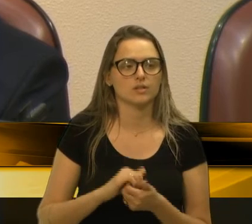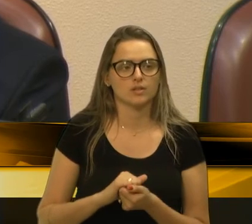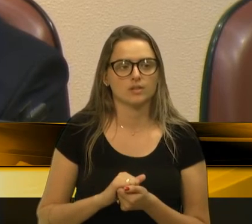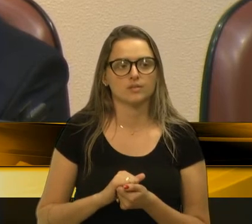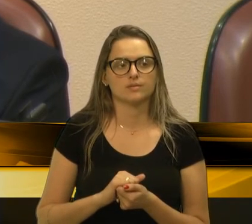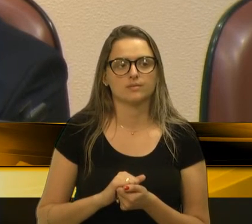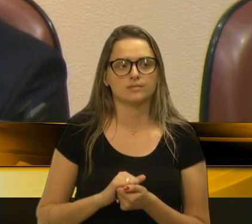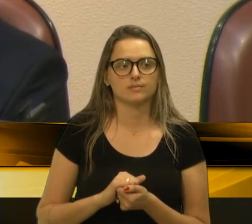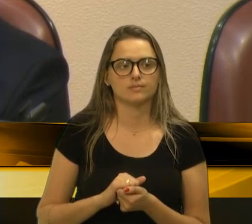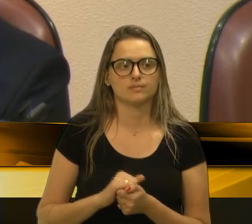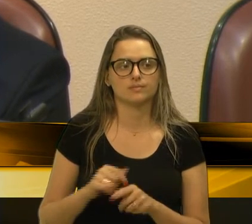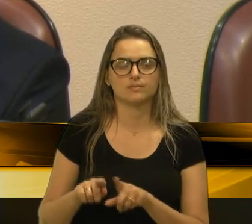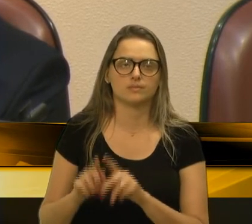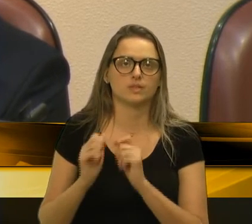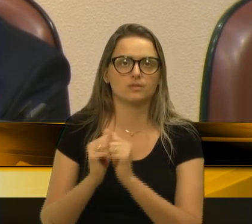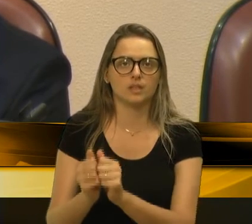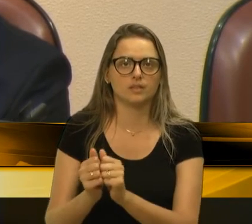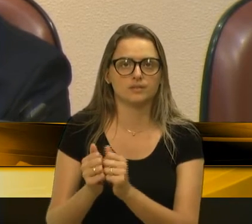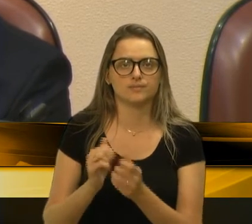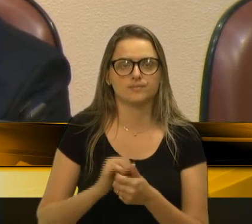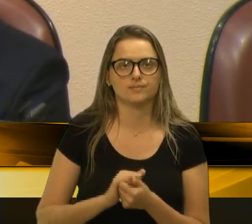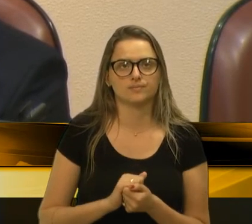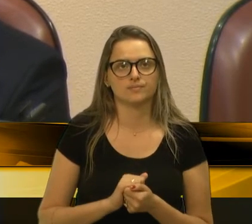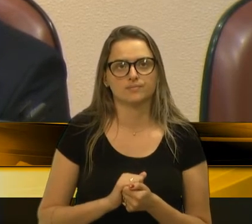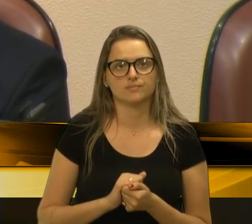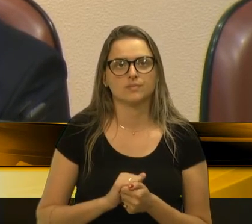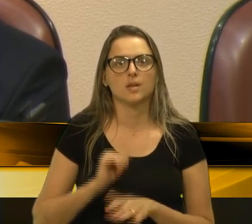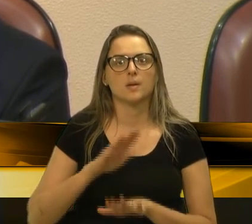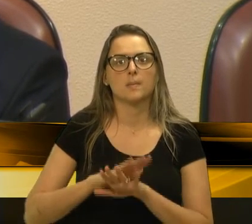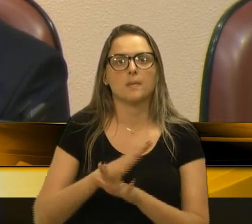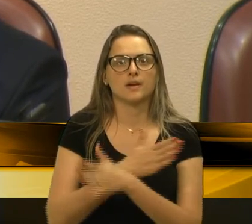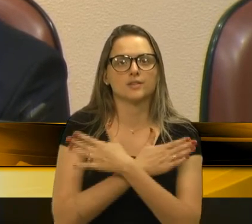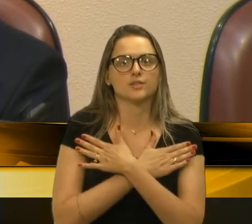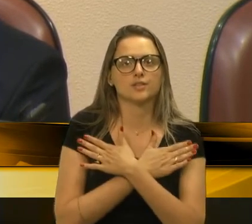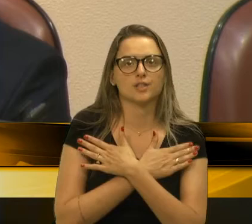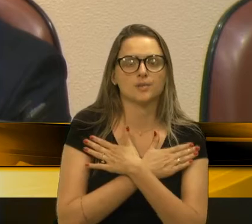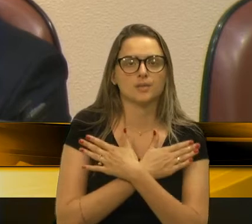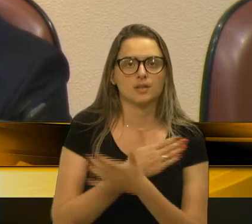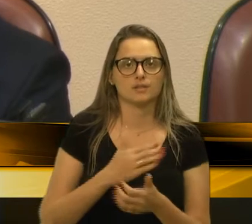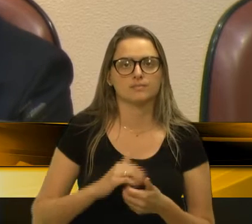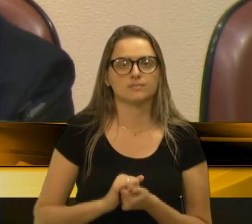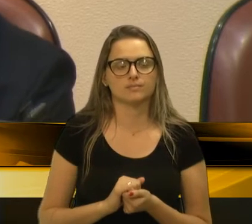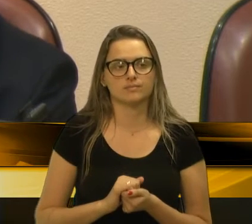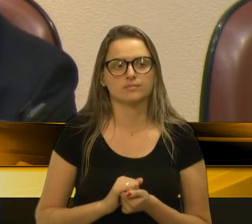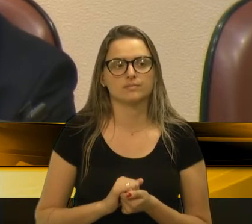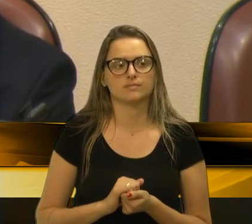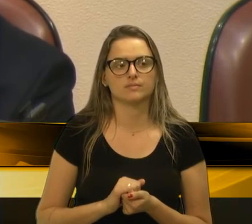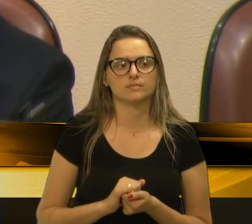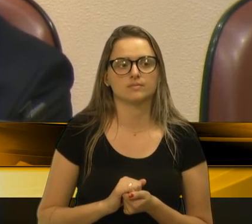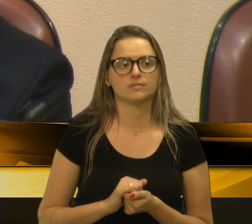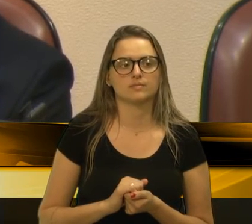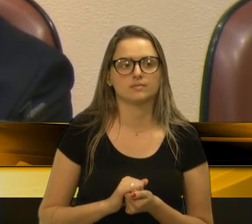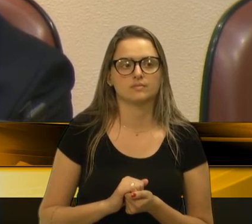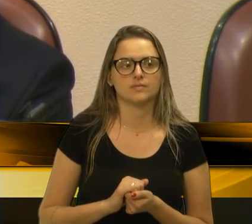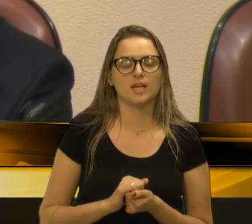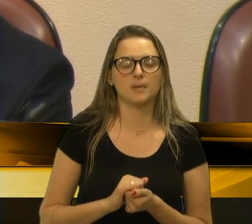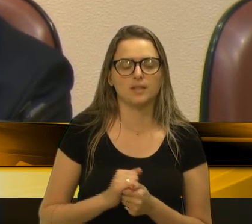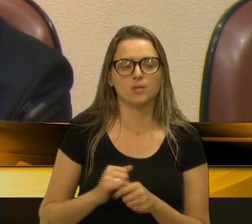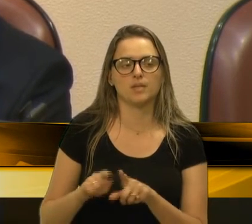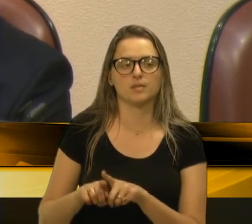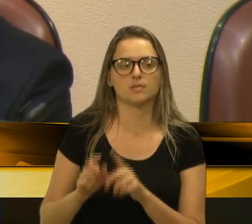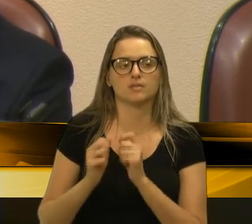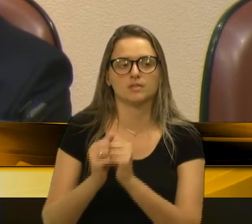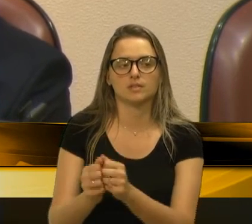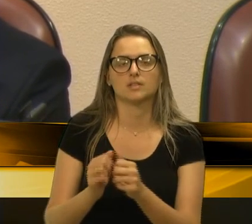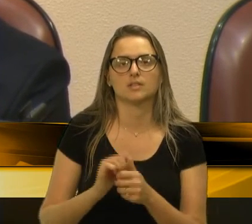8,8% no Rio Grande do Sul de desemprego. Aumento do desemprego do Rio Grande do Sul no 3º trimestre. É o maior número de desempregados nos últimos